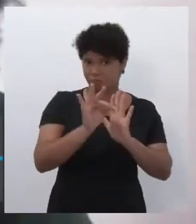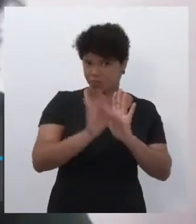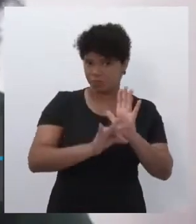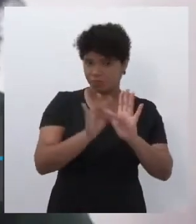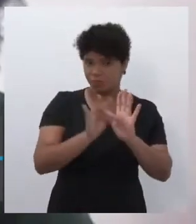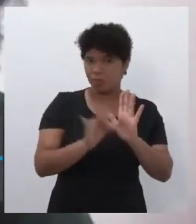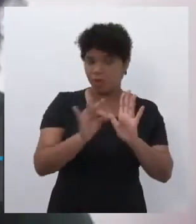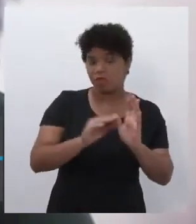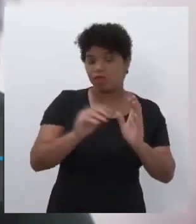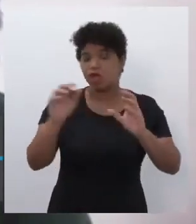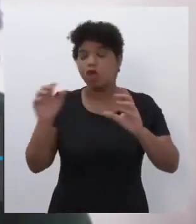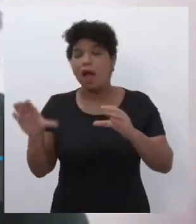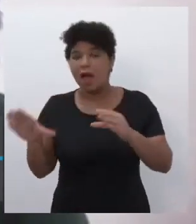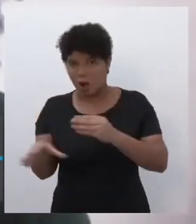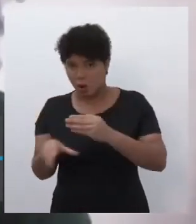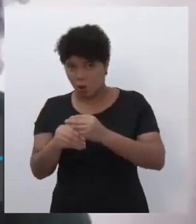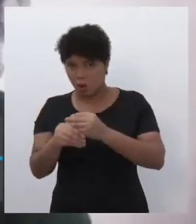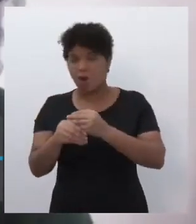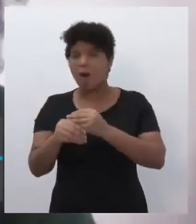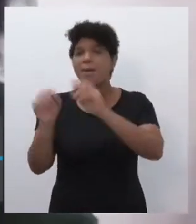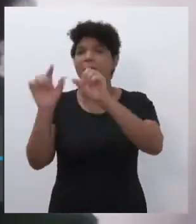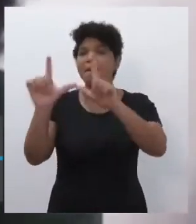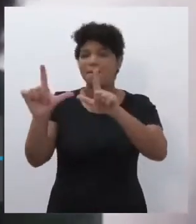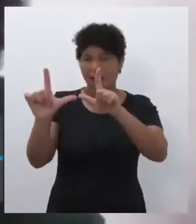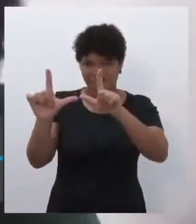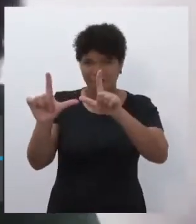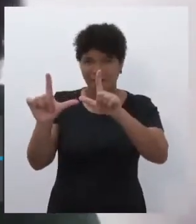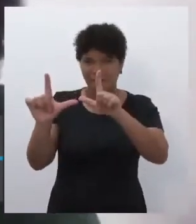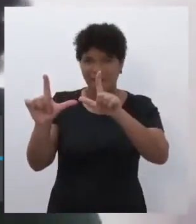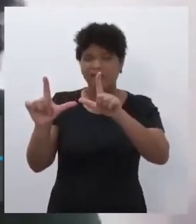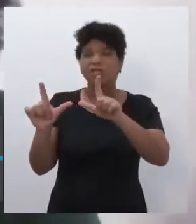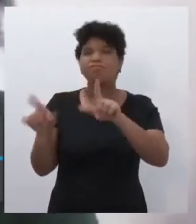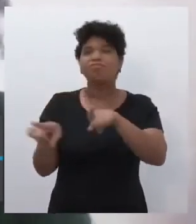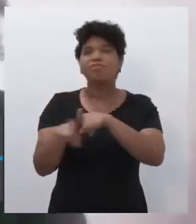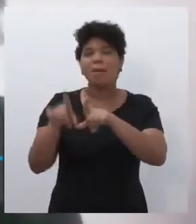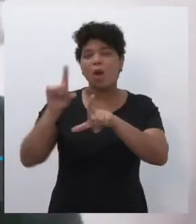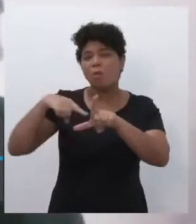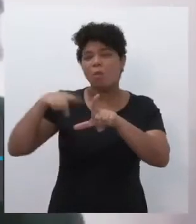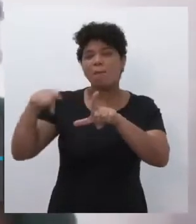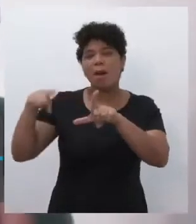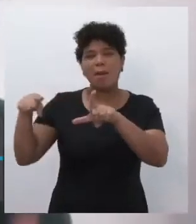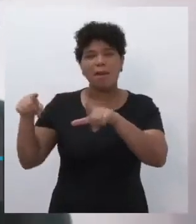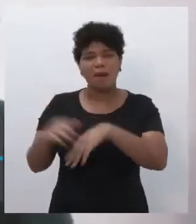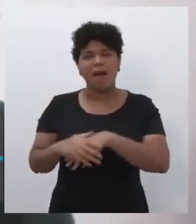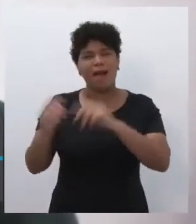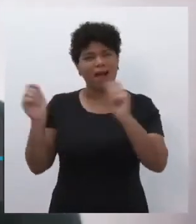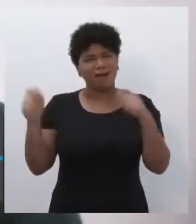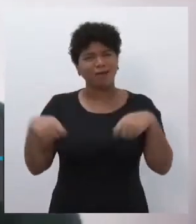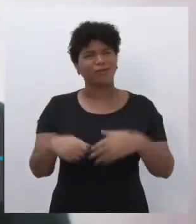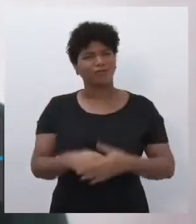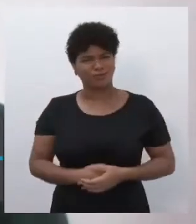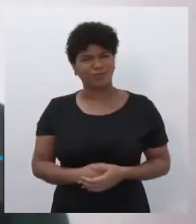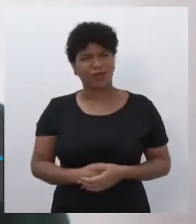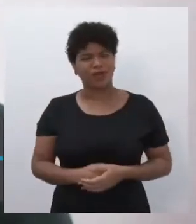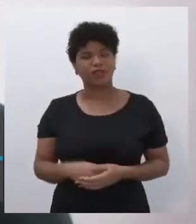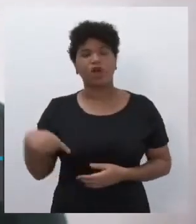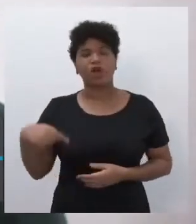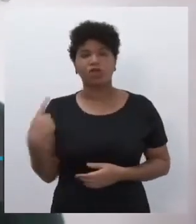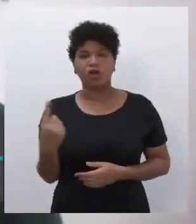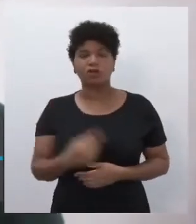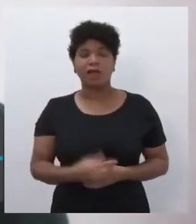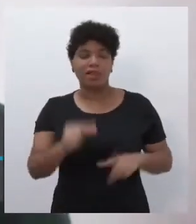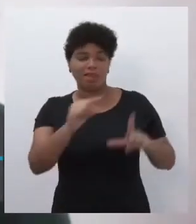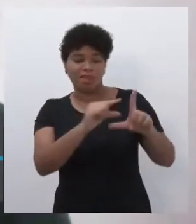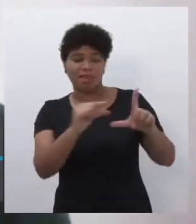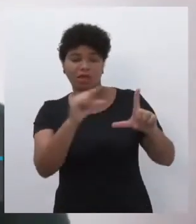excelente exercício com as crianças numa produção de um saiba mais. Além de trabalhar uma legenda